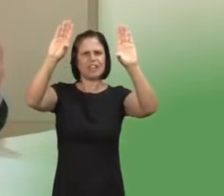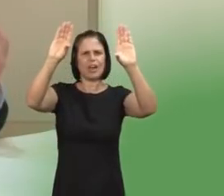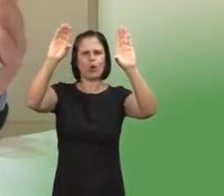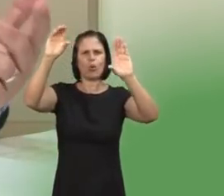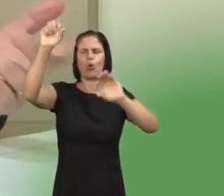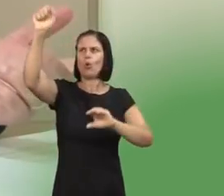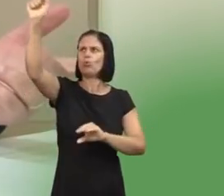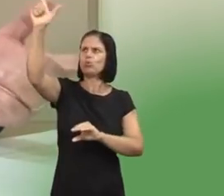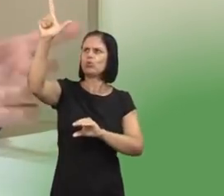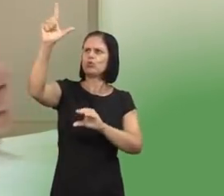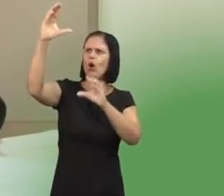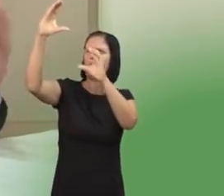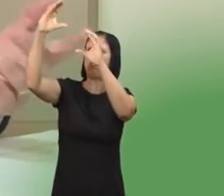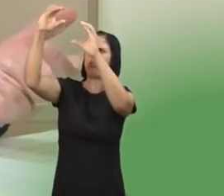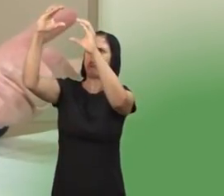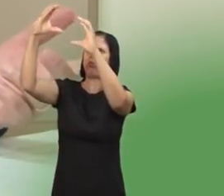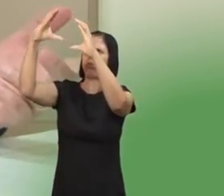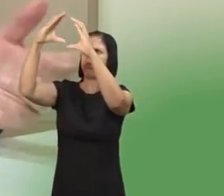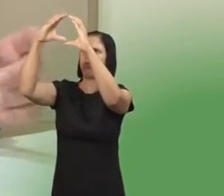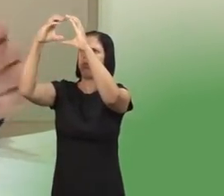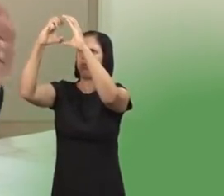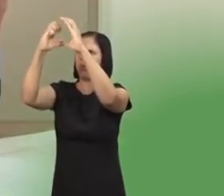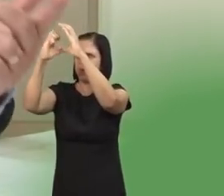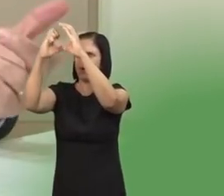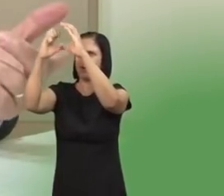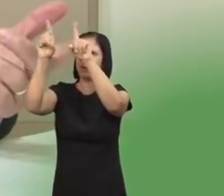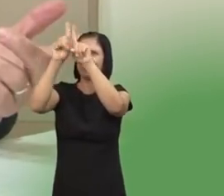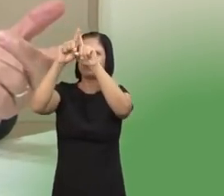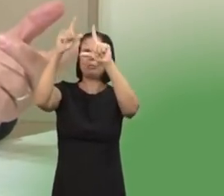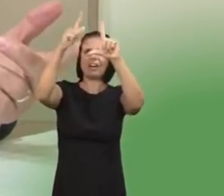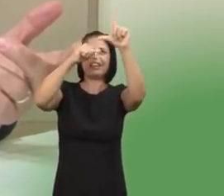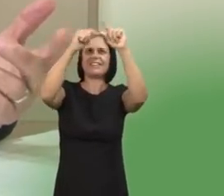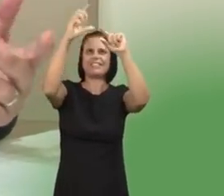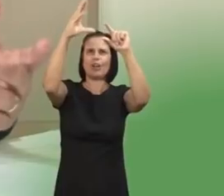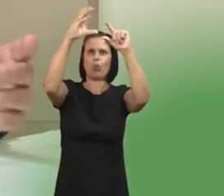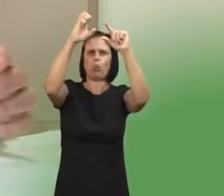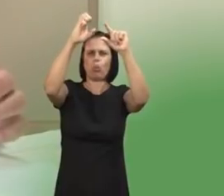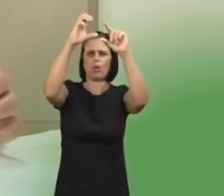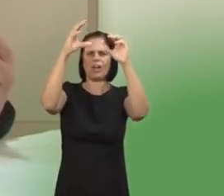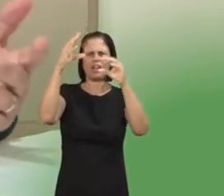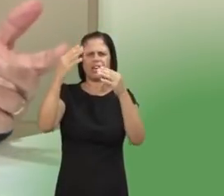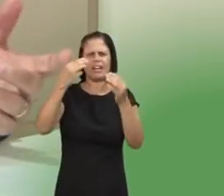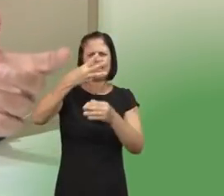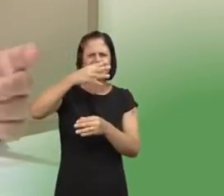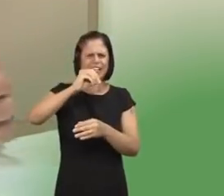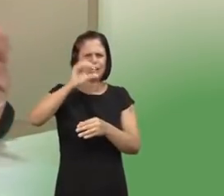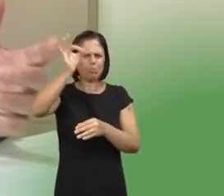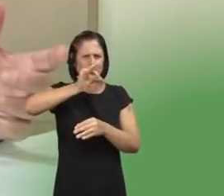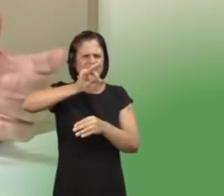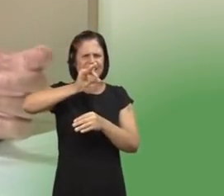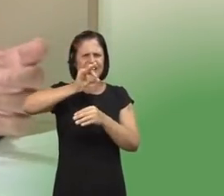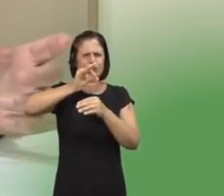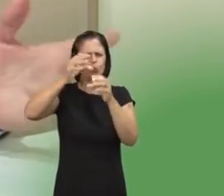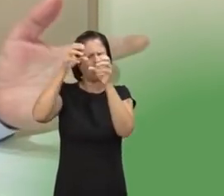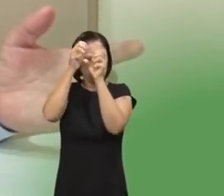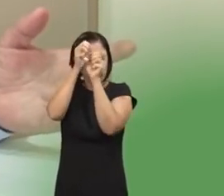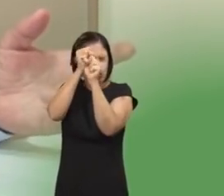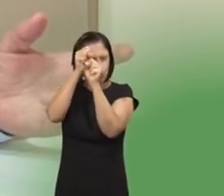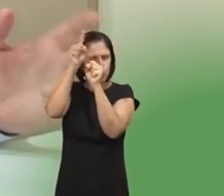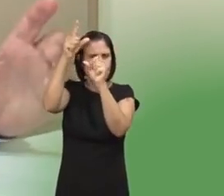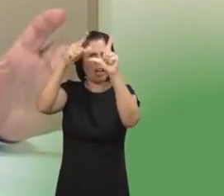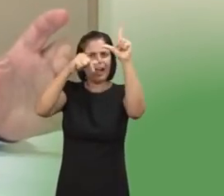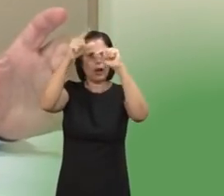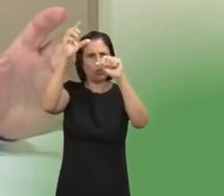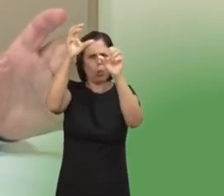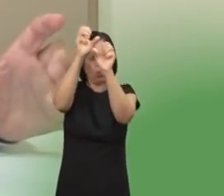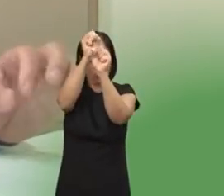e a terça parte da lua, e a terça parte das estrelas, para que a terça parte deles se escurecesse, e a terça parte do dia não brilhasse, e